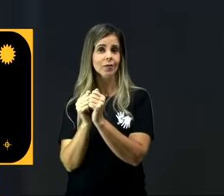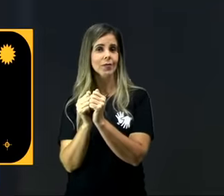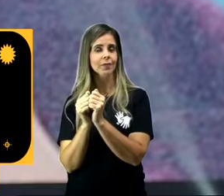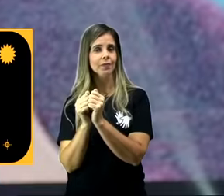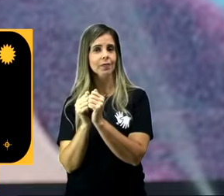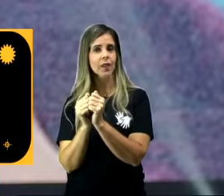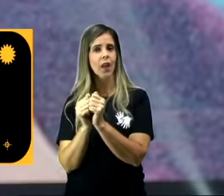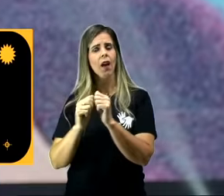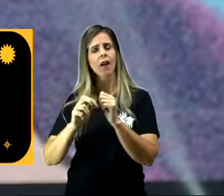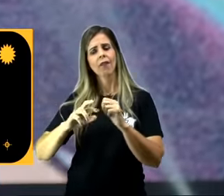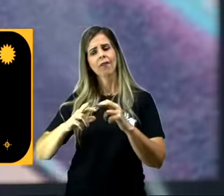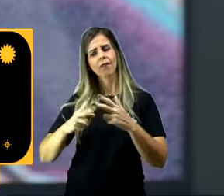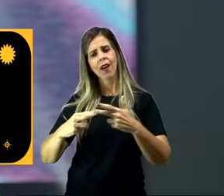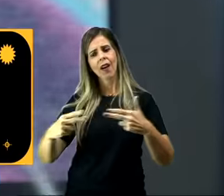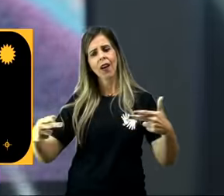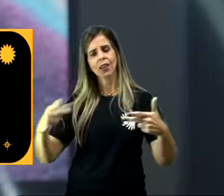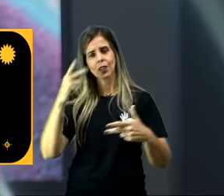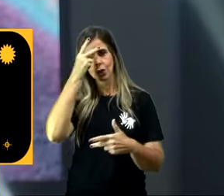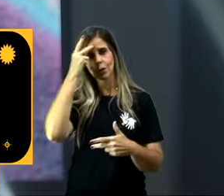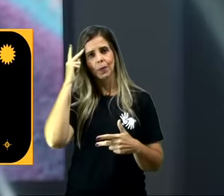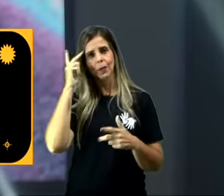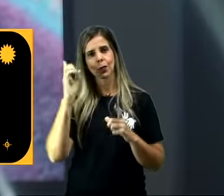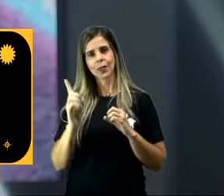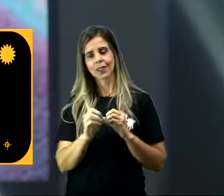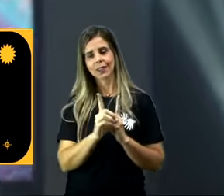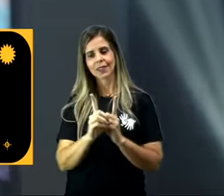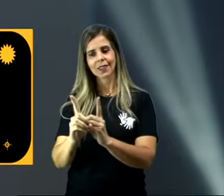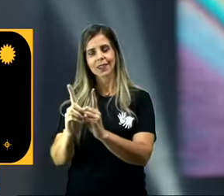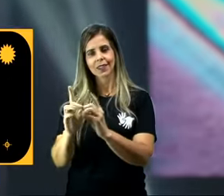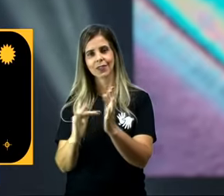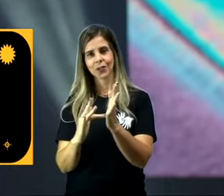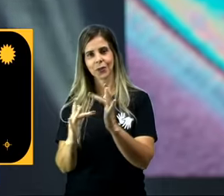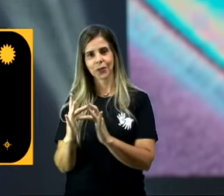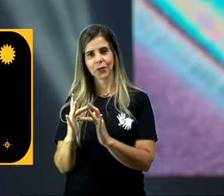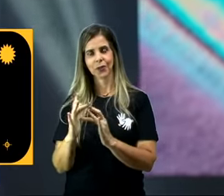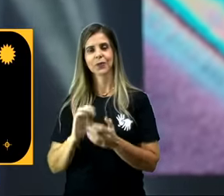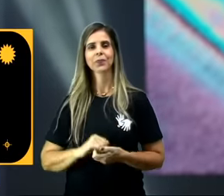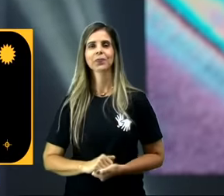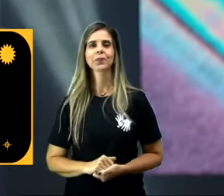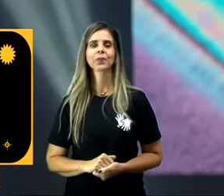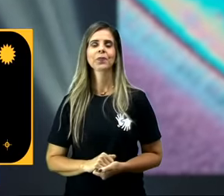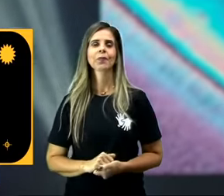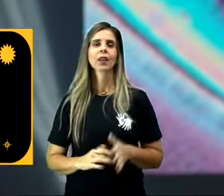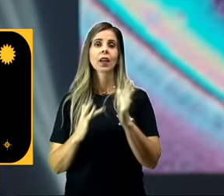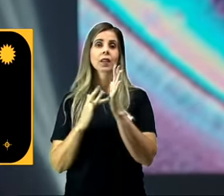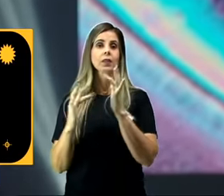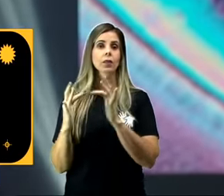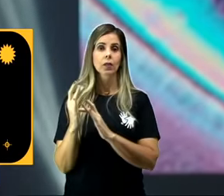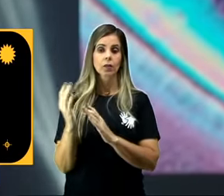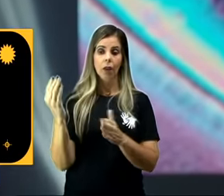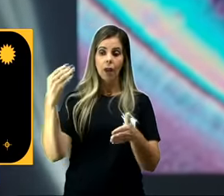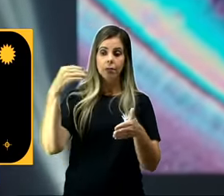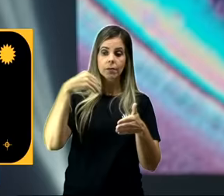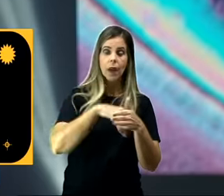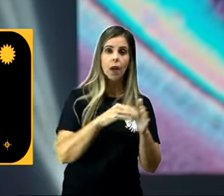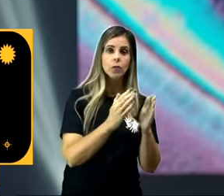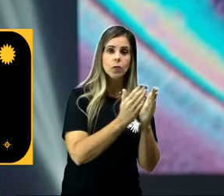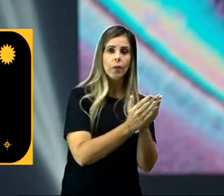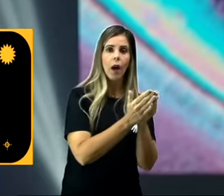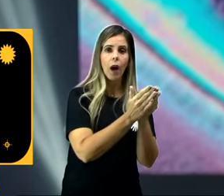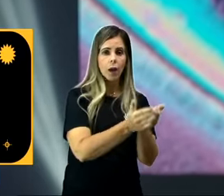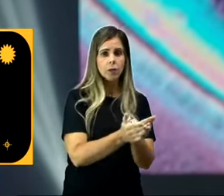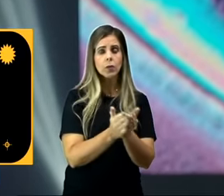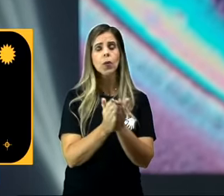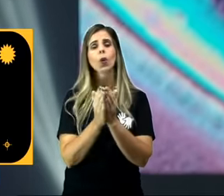seguiram Jesus, mas Jesus tem muito mais coisa para fazer lá. E aí, quando Jesus estava entrando no barco, o homem está insistindo com ele: deixa eu ir